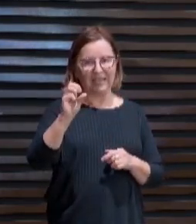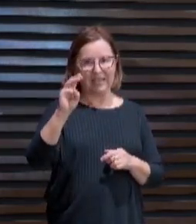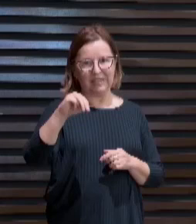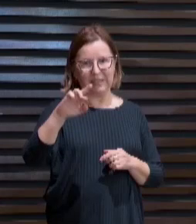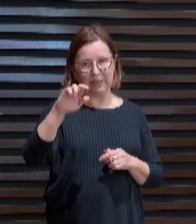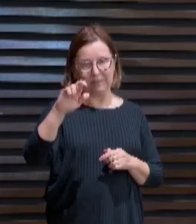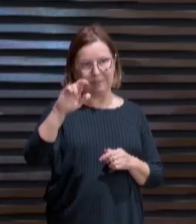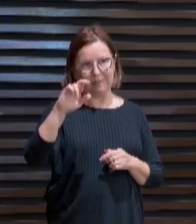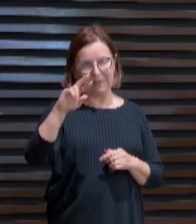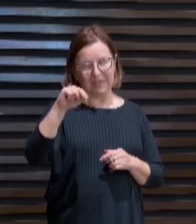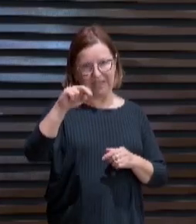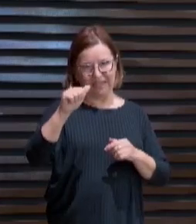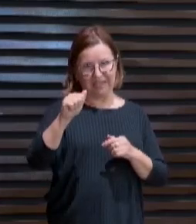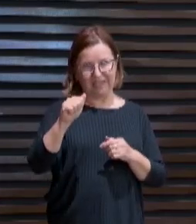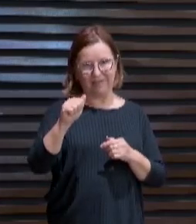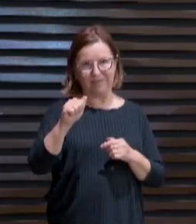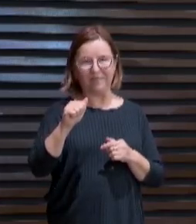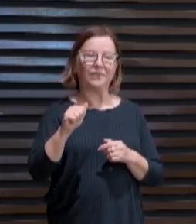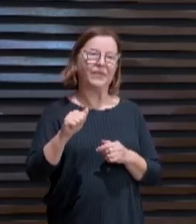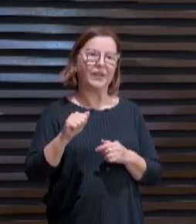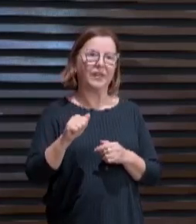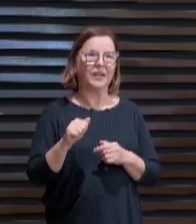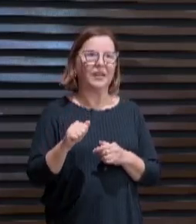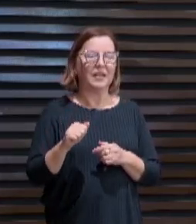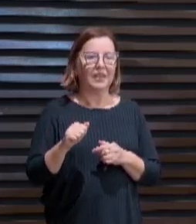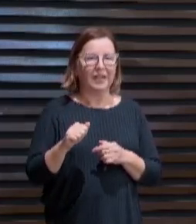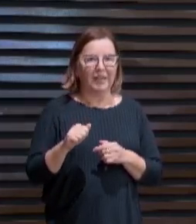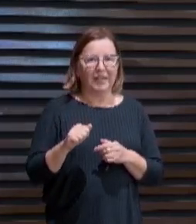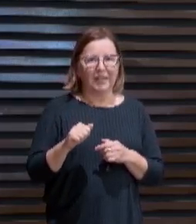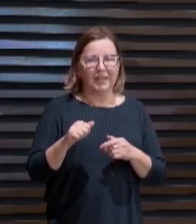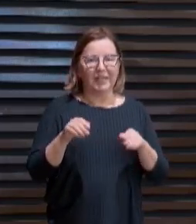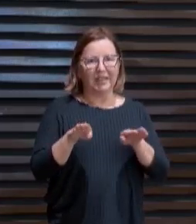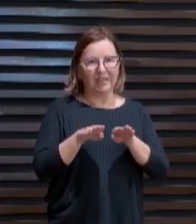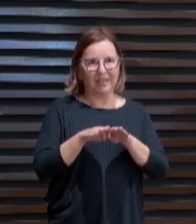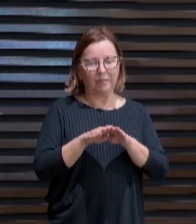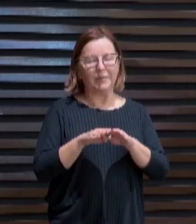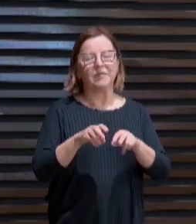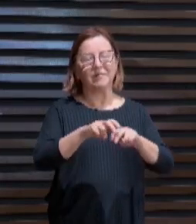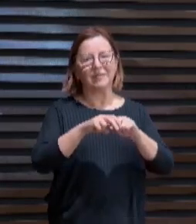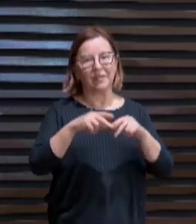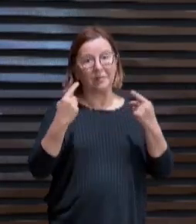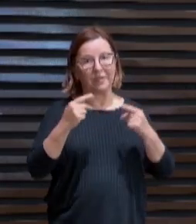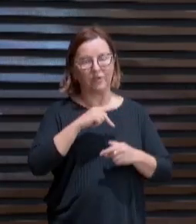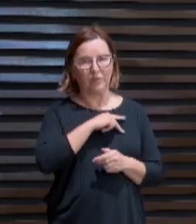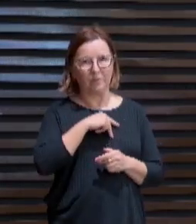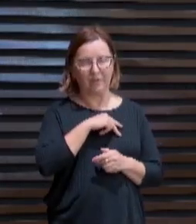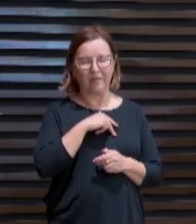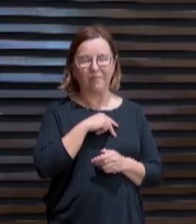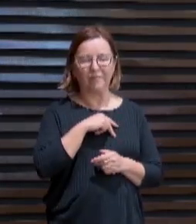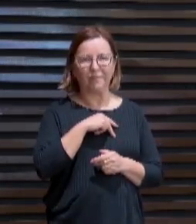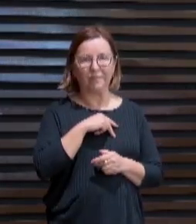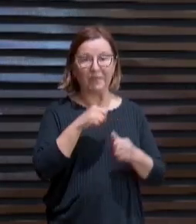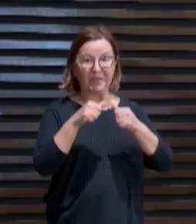irmãos da Ásia Menor vinham até Éfeso ouvir o evangelho da boca de Paulo durante esse período. Então é uma igreja que